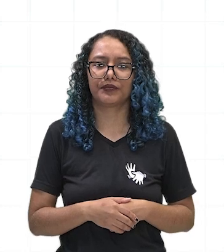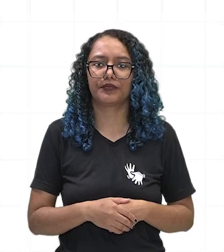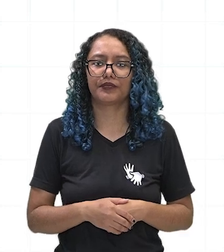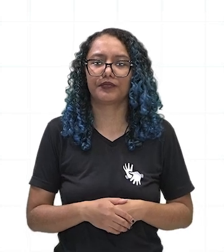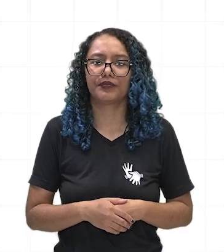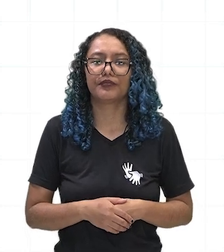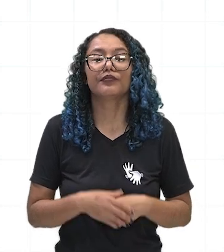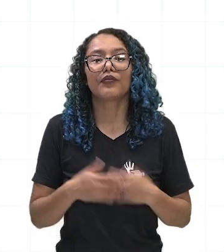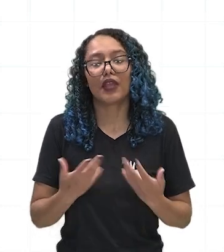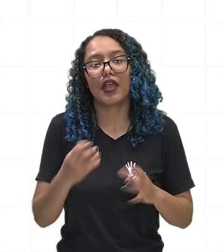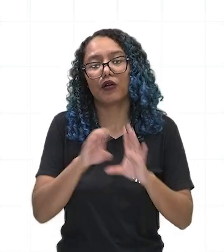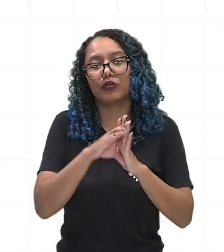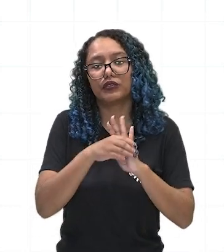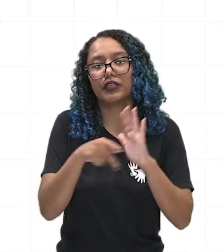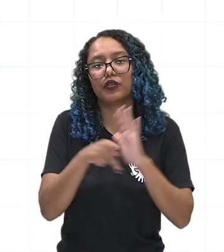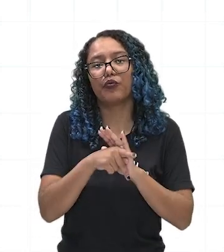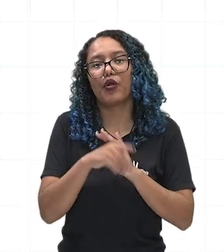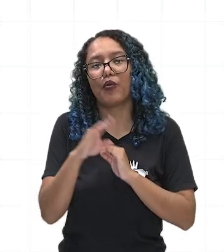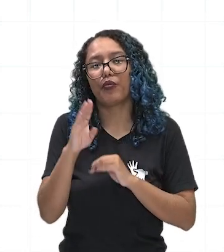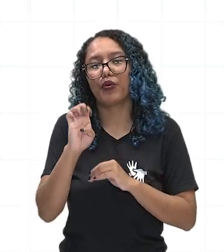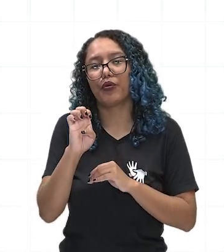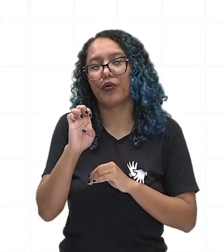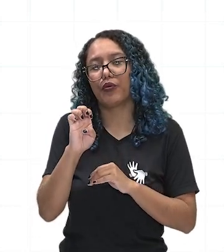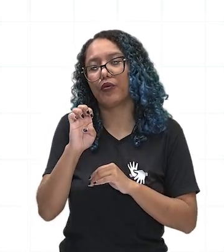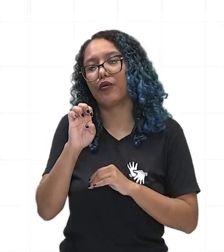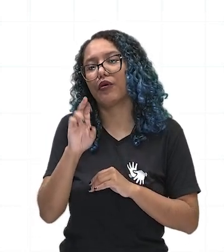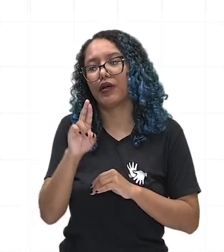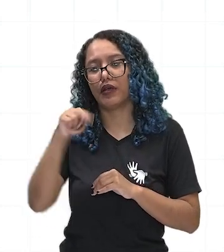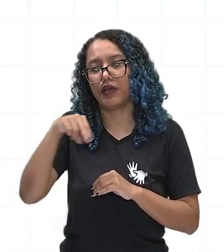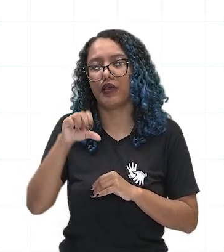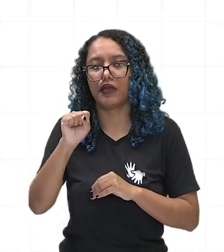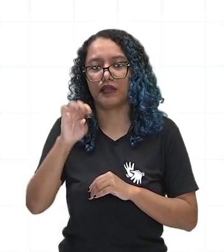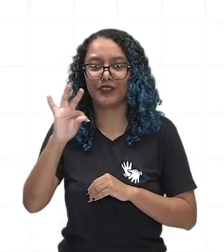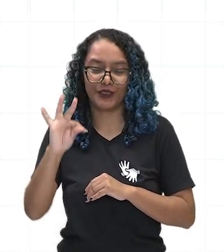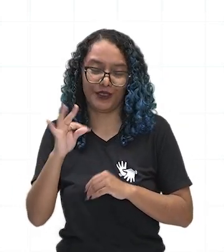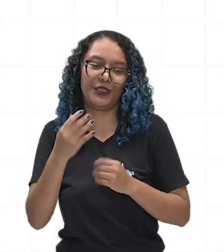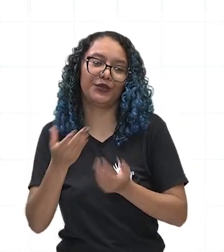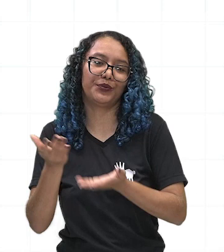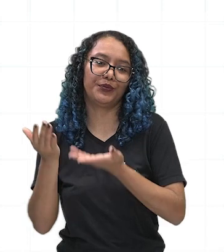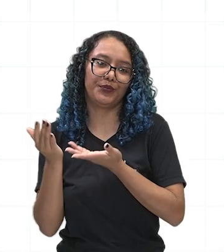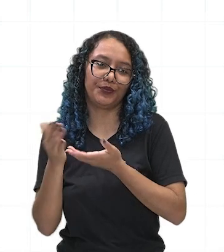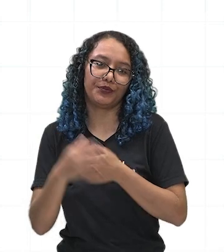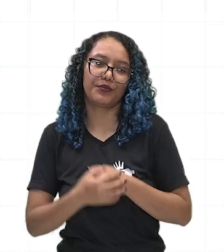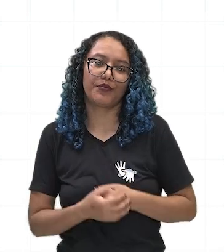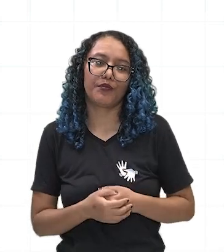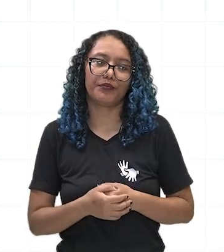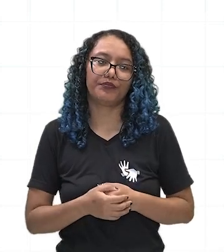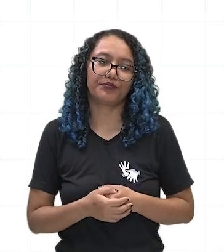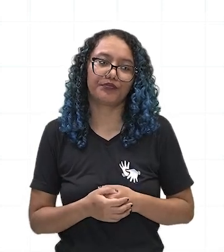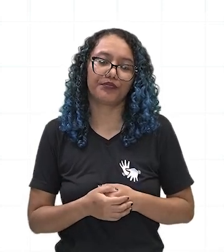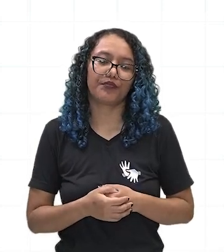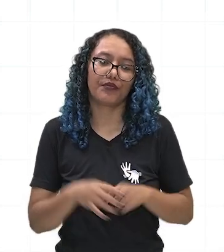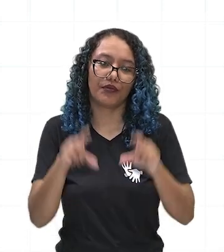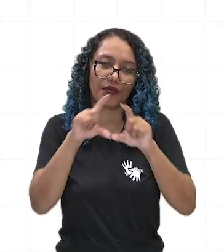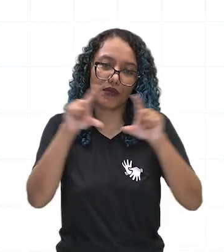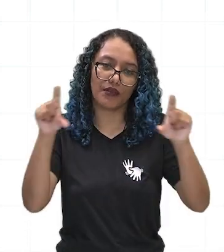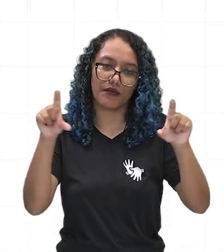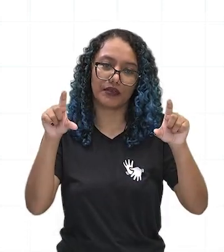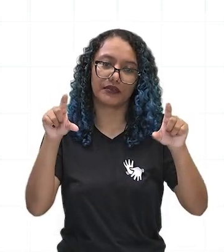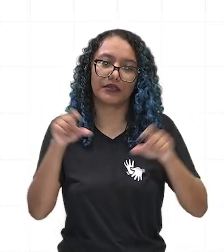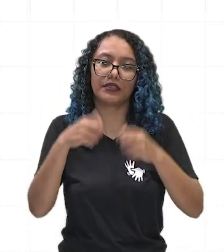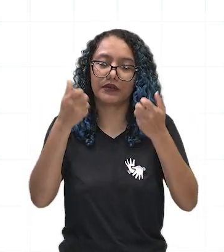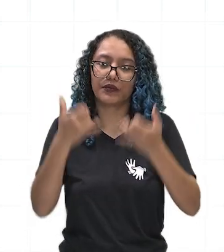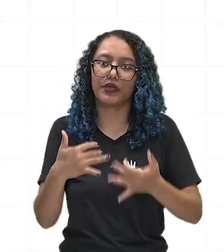com o conceito de Ernest Mayr, ele tem aí uma frase, né, que diz pra gente o que seria